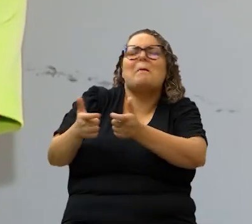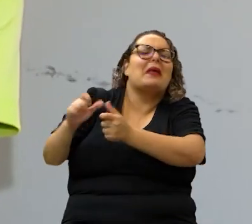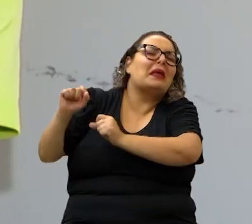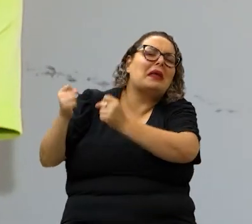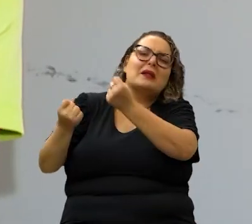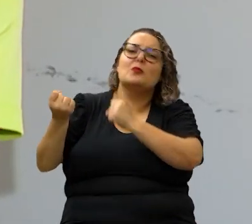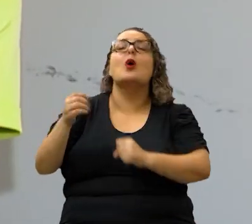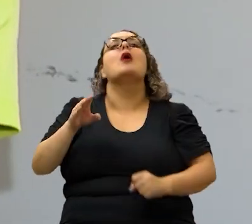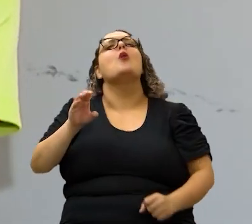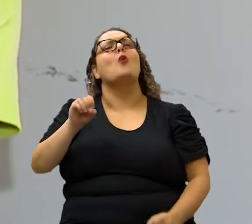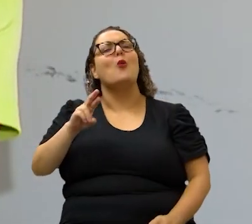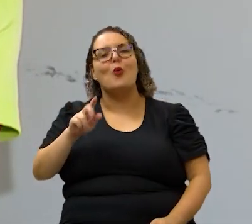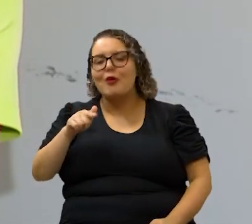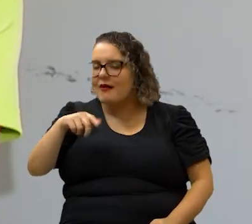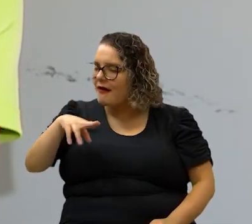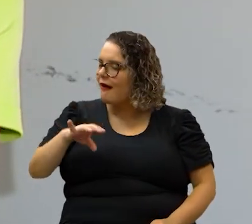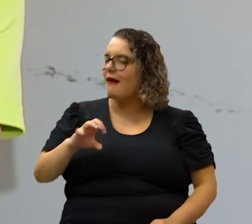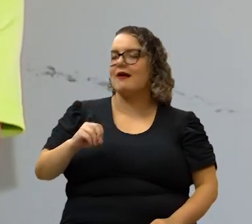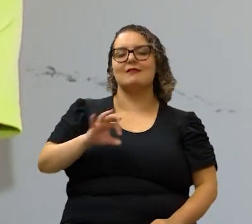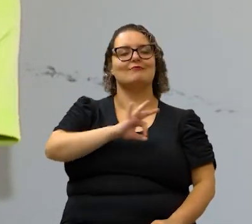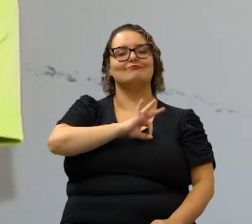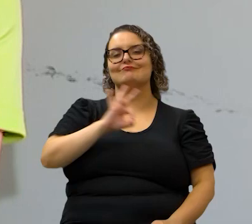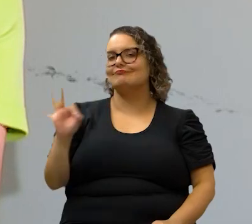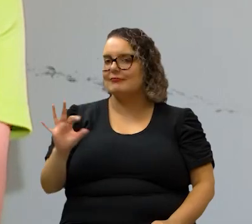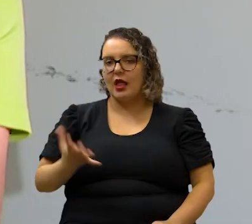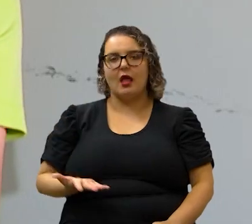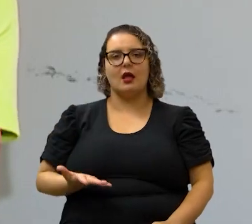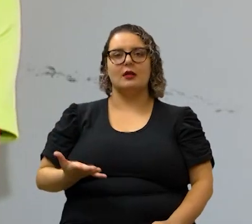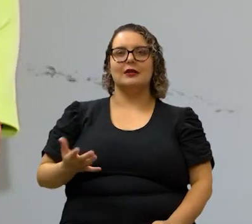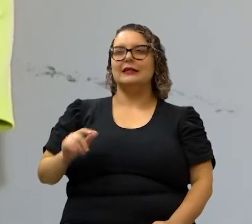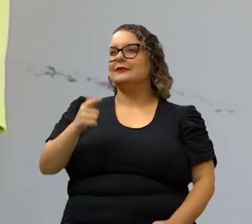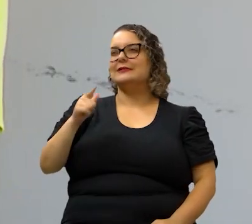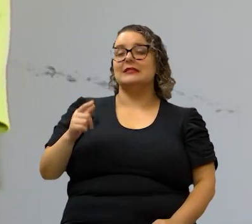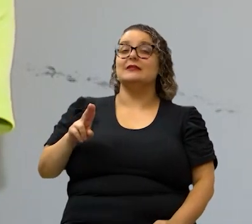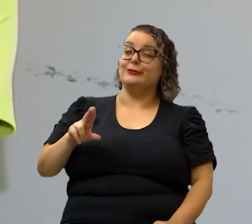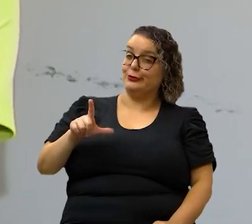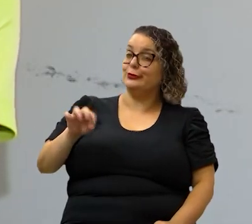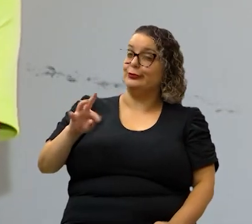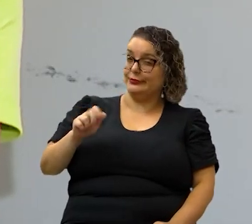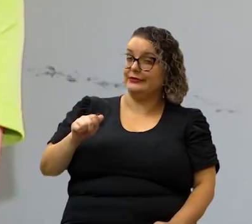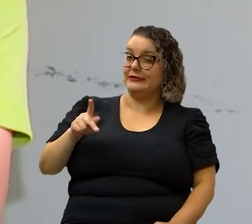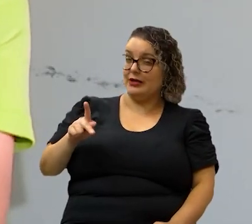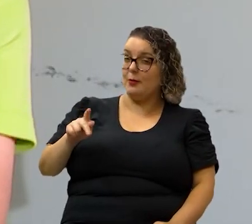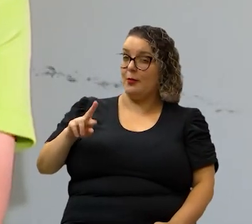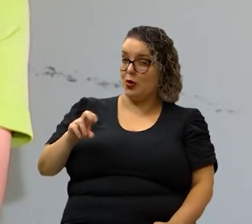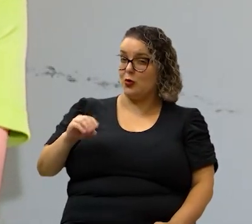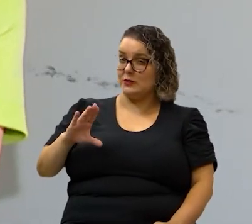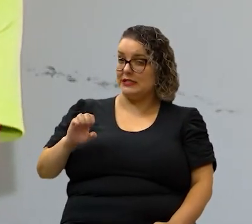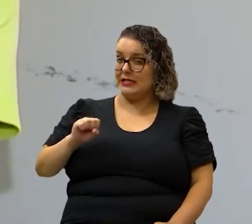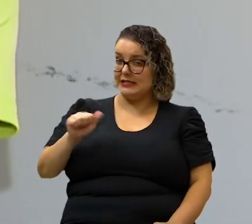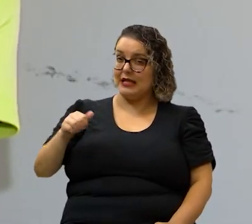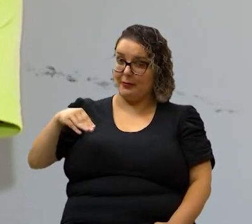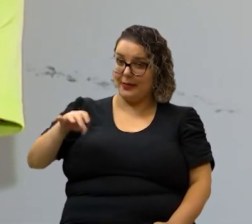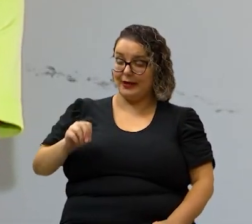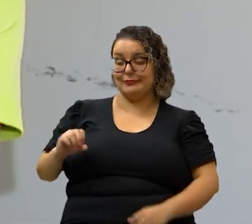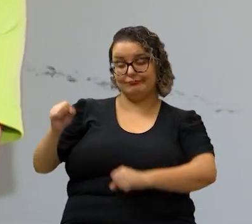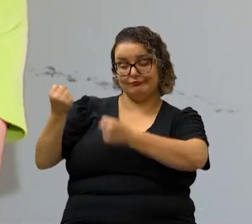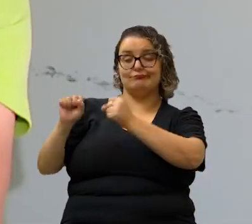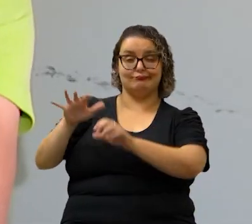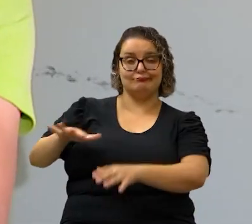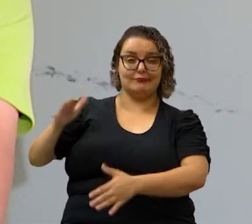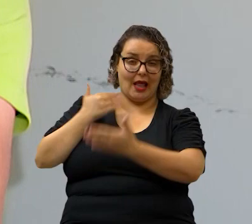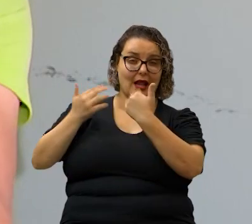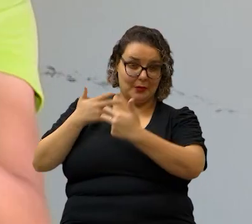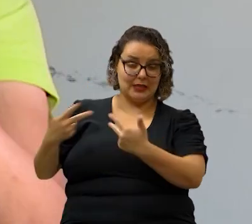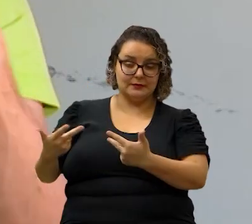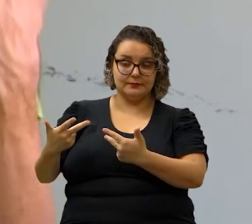processado, orgânico, né? Sem esse ultraprocessamento que a gente vê hoje na indústria alimentícia. Enfim, então